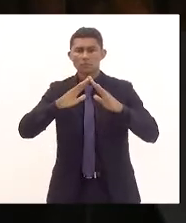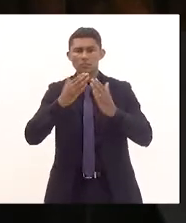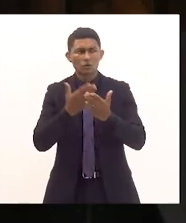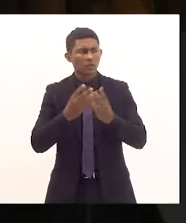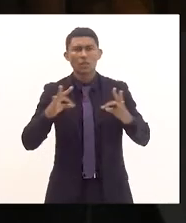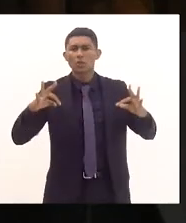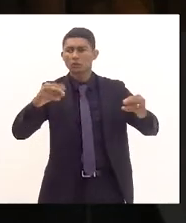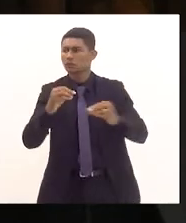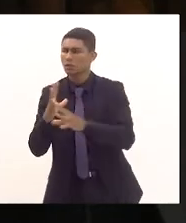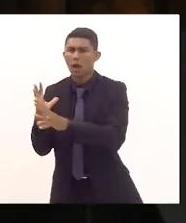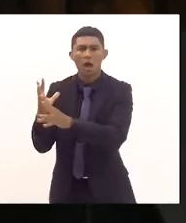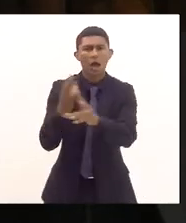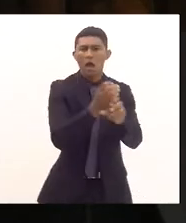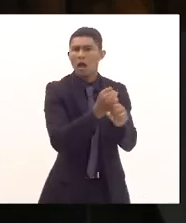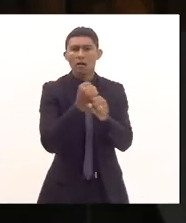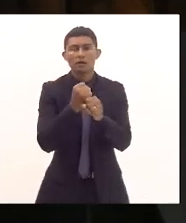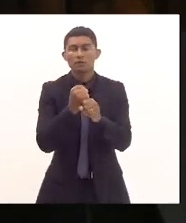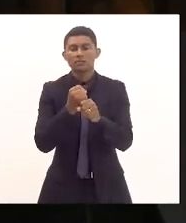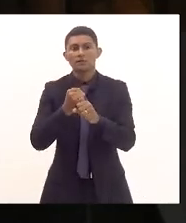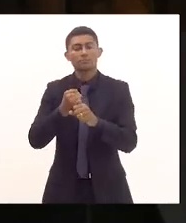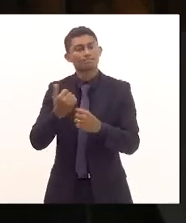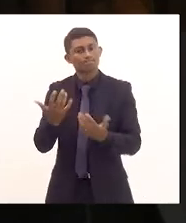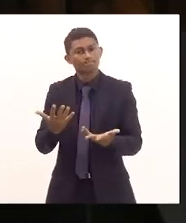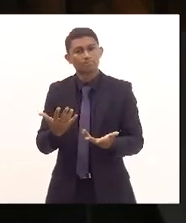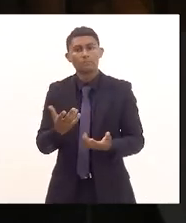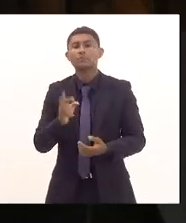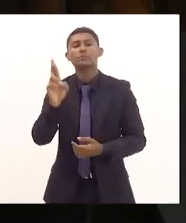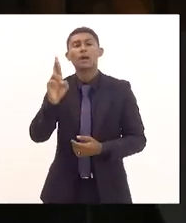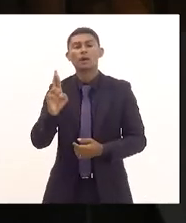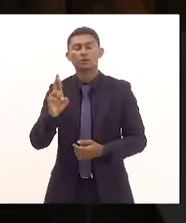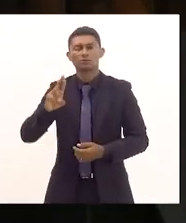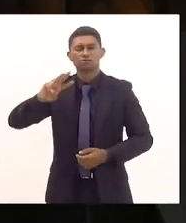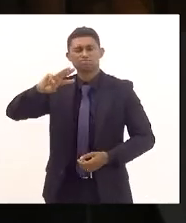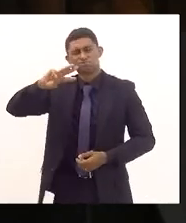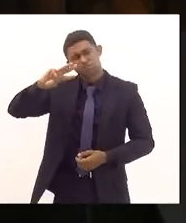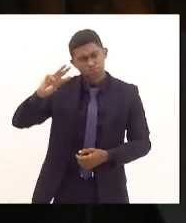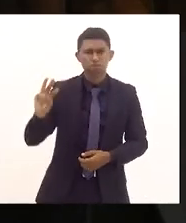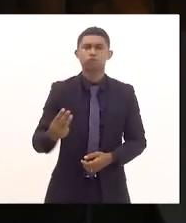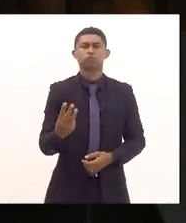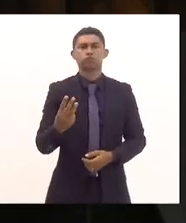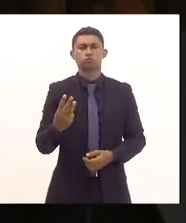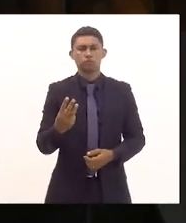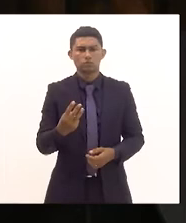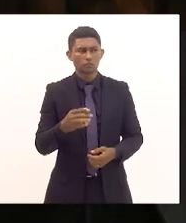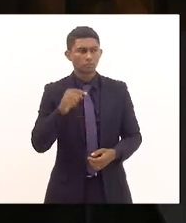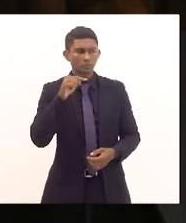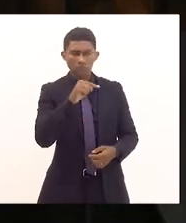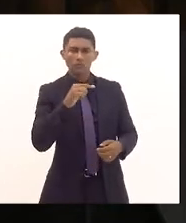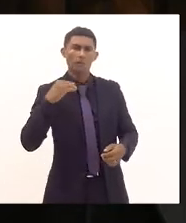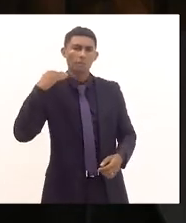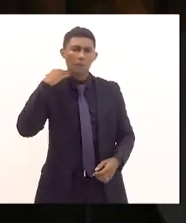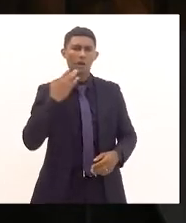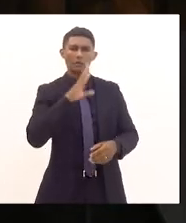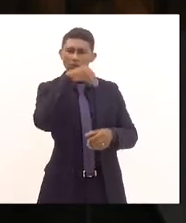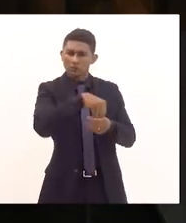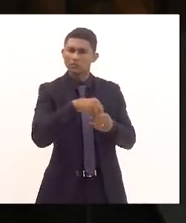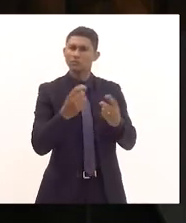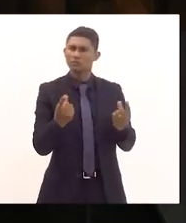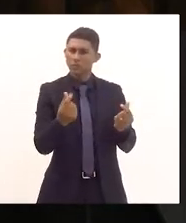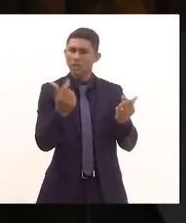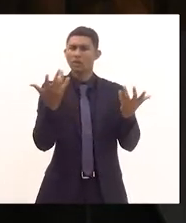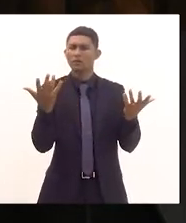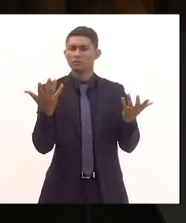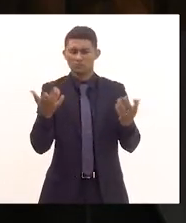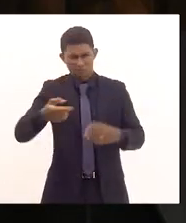escolas São centenas de milhões de reais a questão nas contas do banco pensam de escravos que não